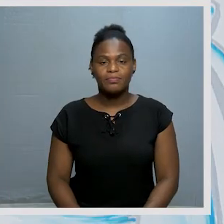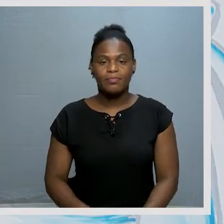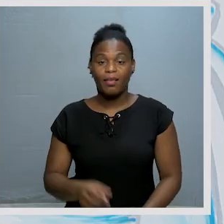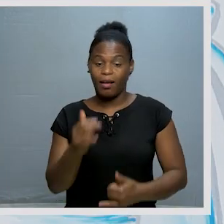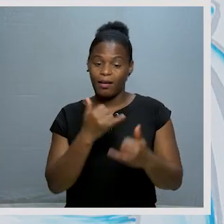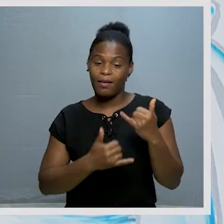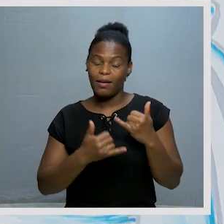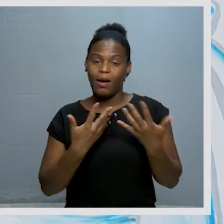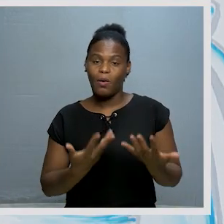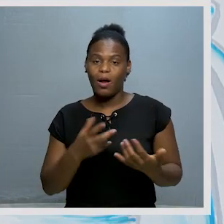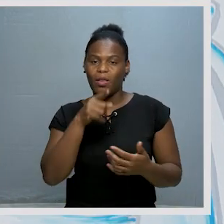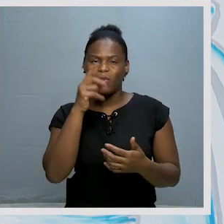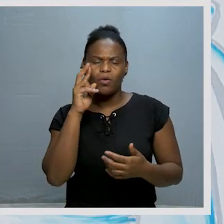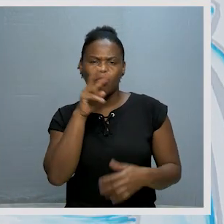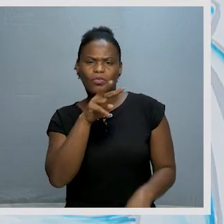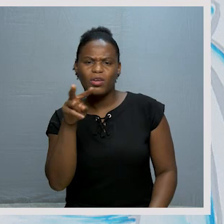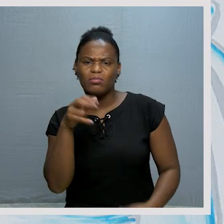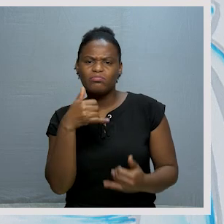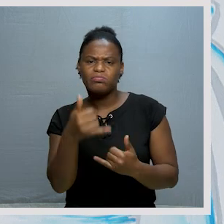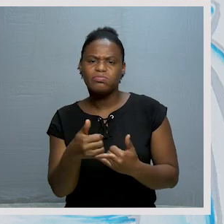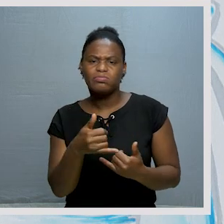De seguida, vocês vão observar essas